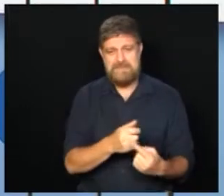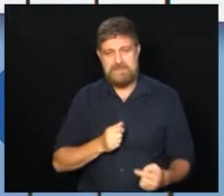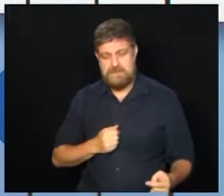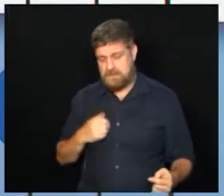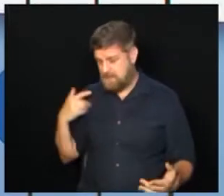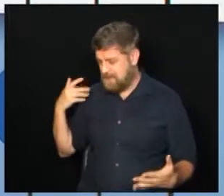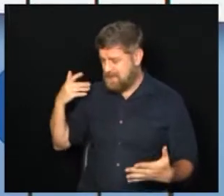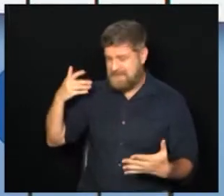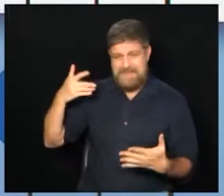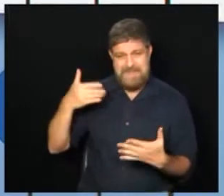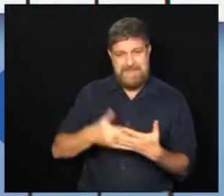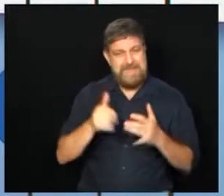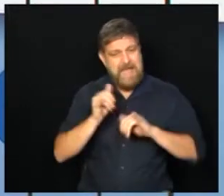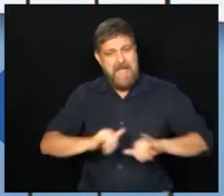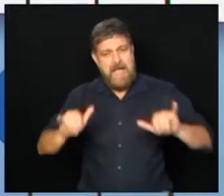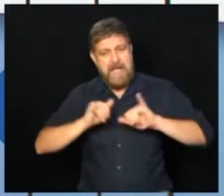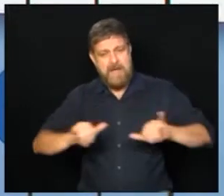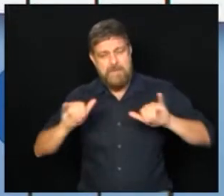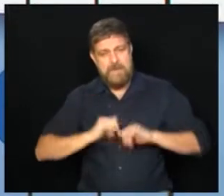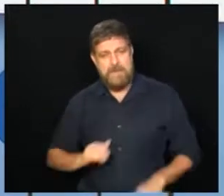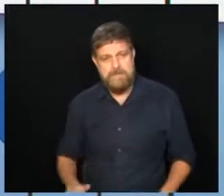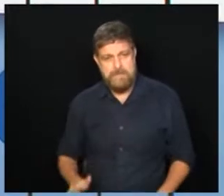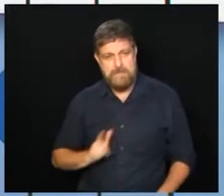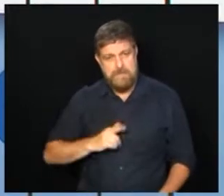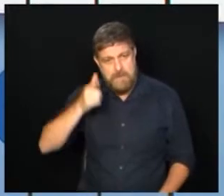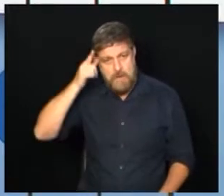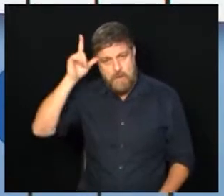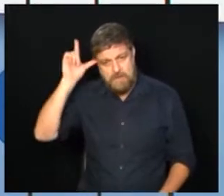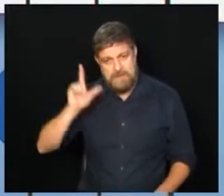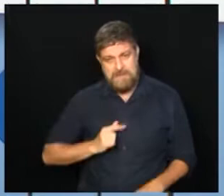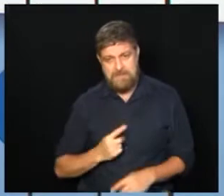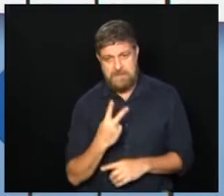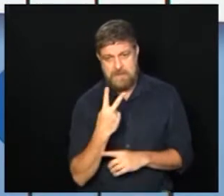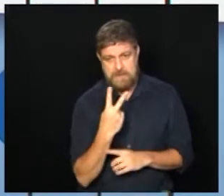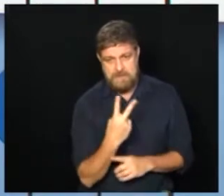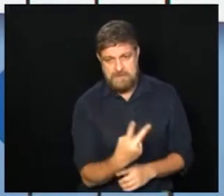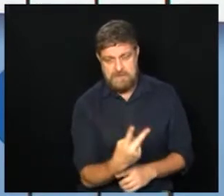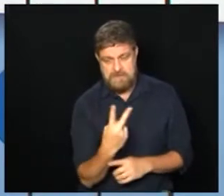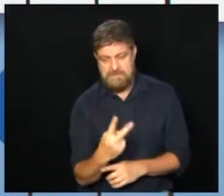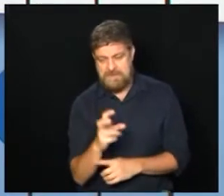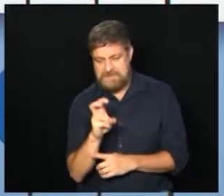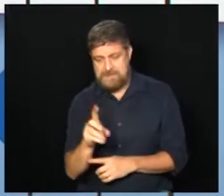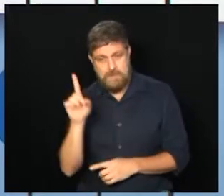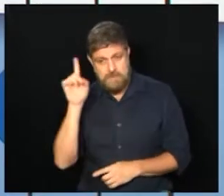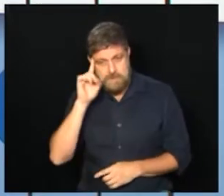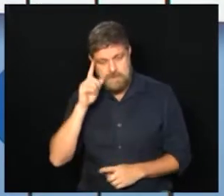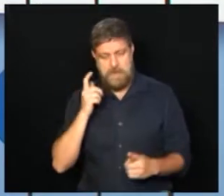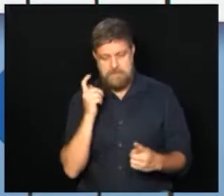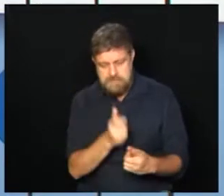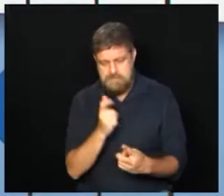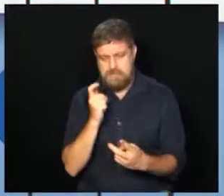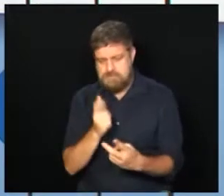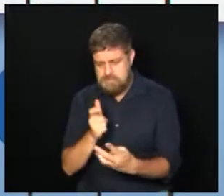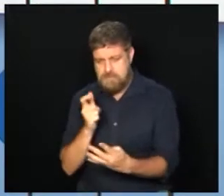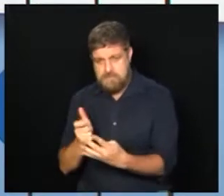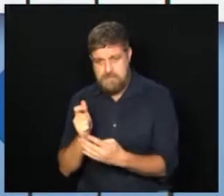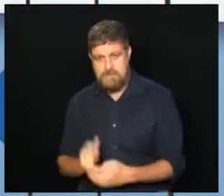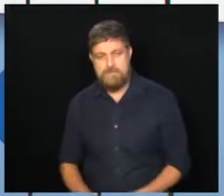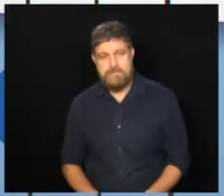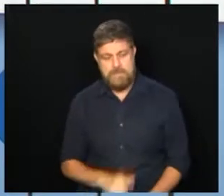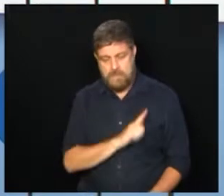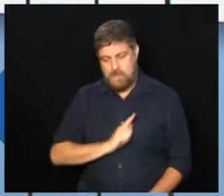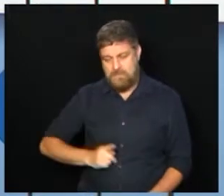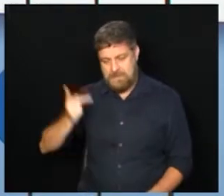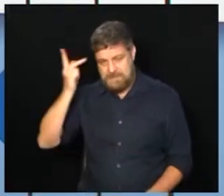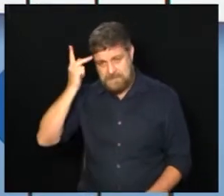em toda a campanha, que completou ontem 225 dias. De acordo com o governo, 50%